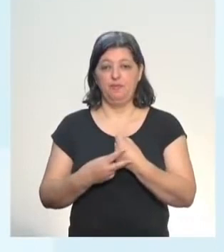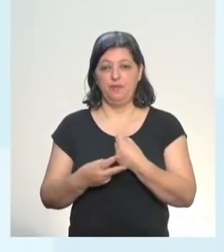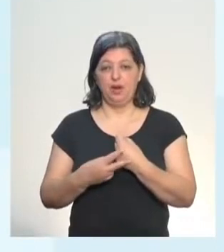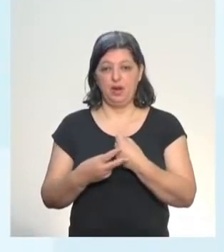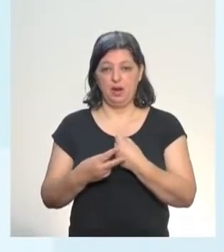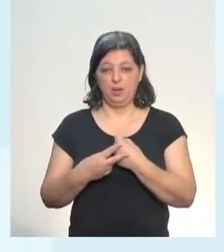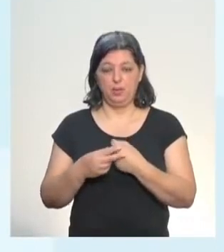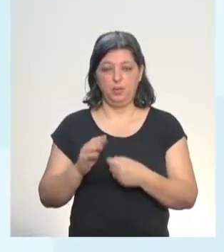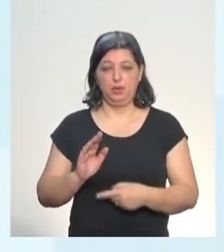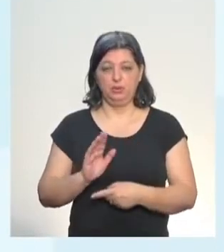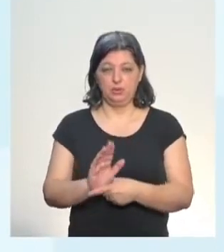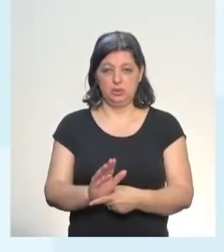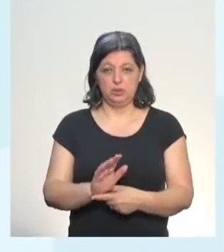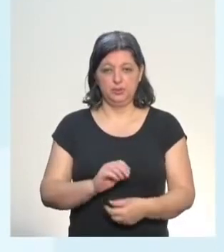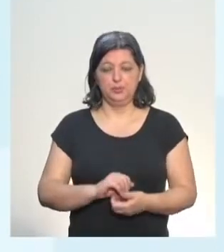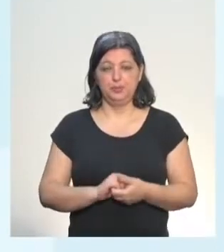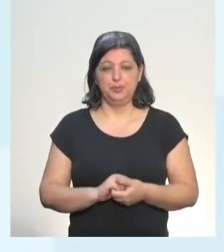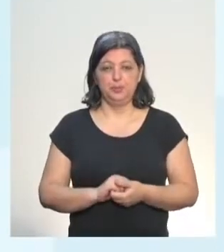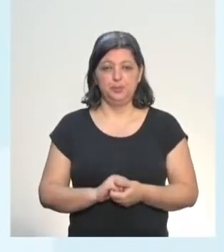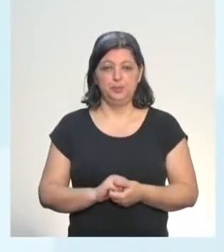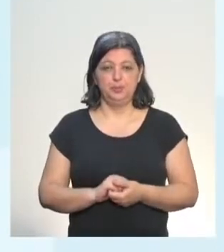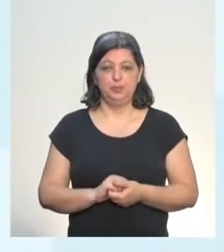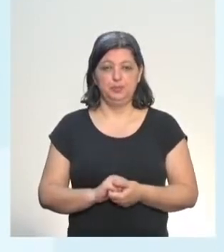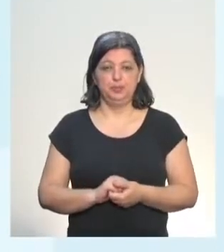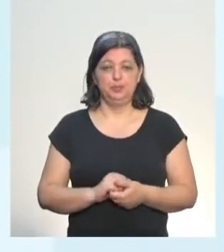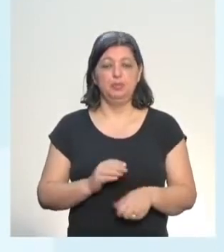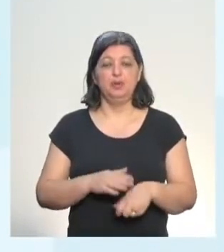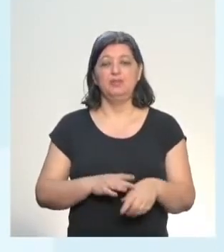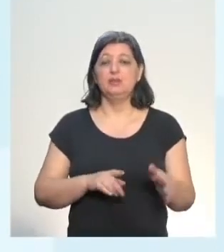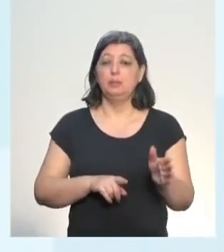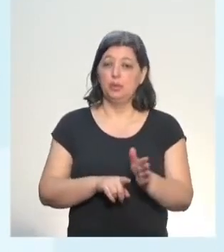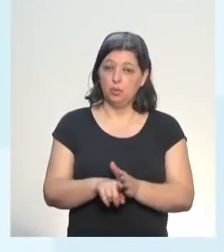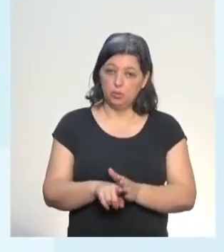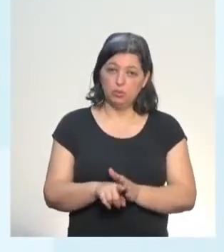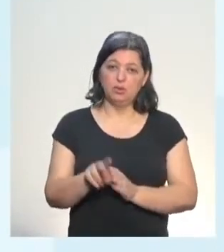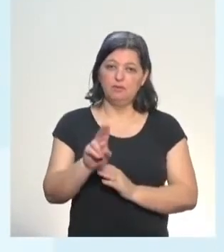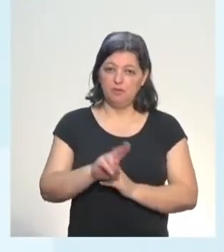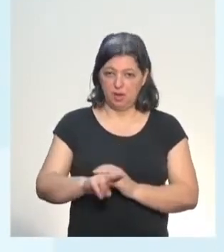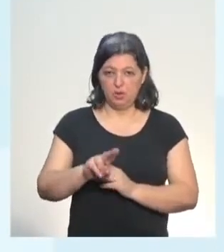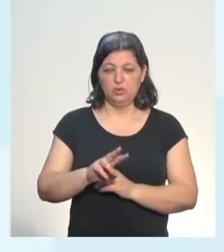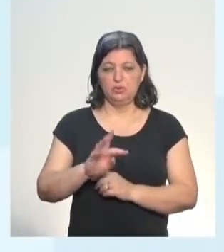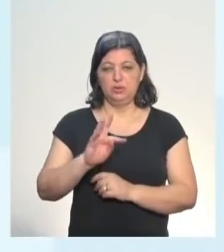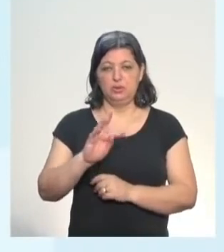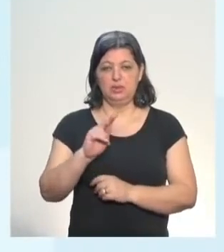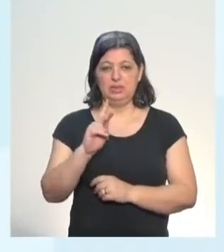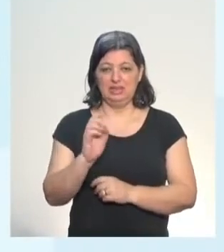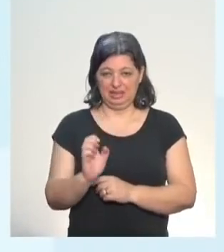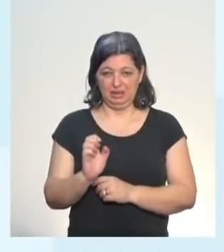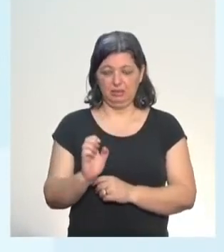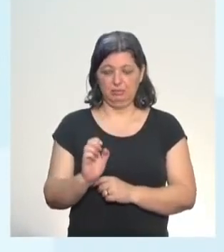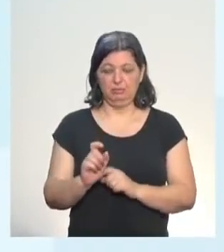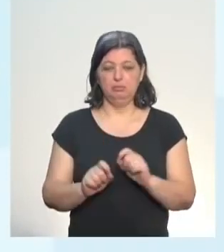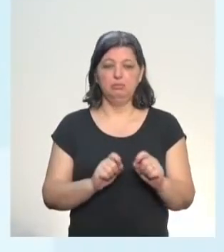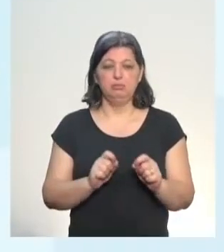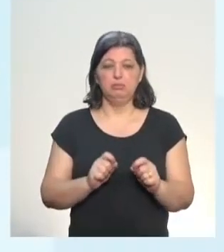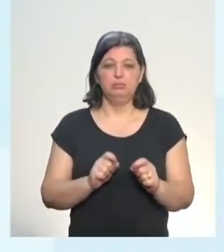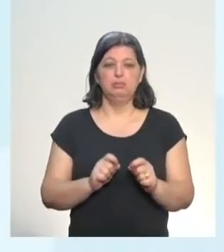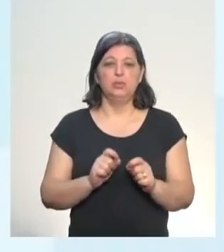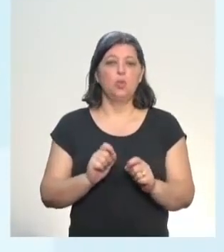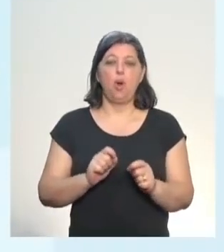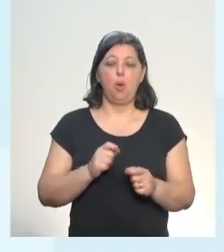que para fazer a pergunta você vai usar esse did aí para fazer. Então, que música ele